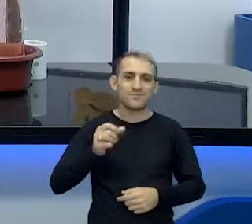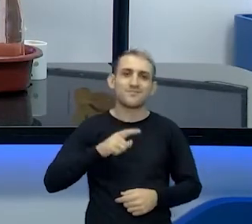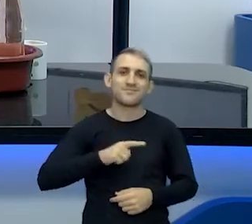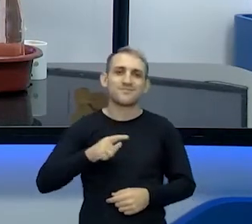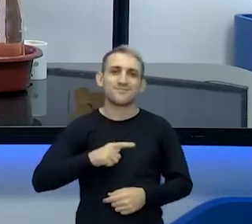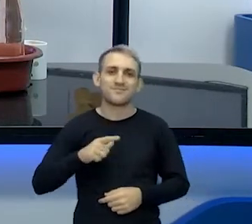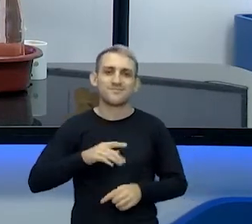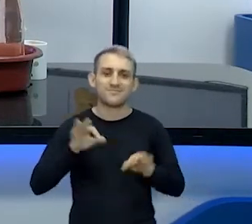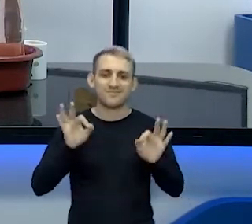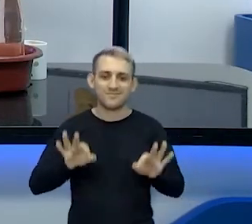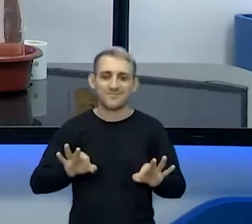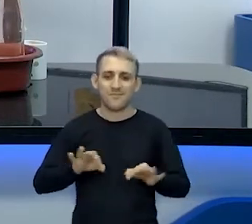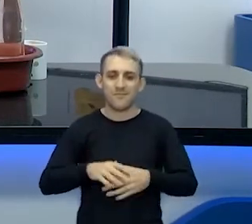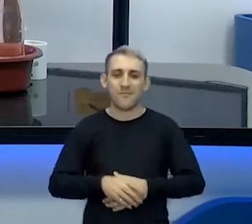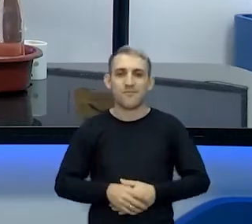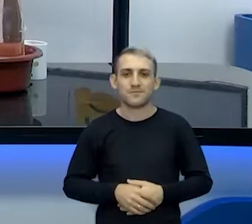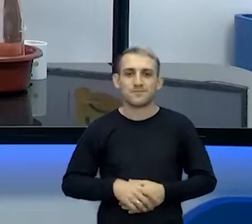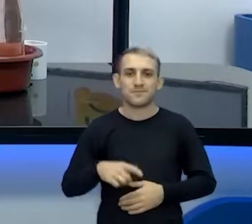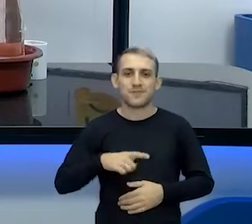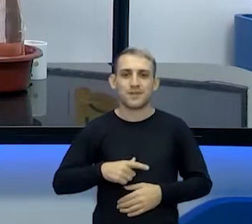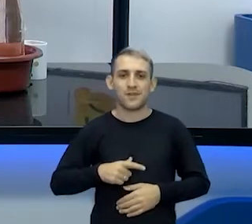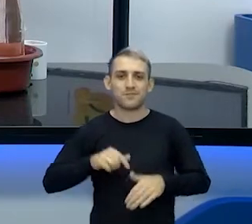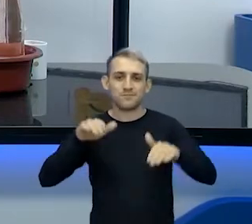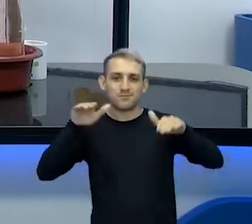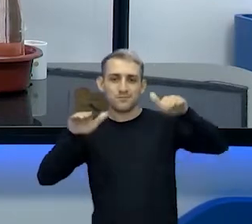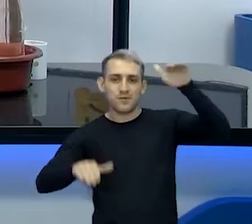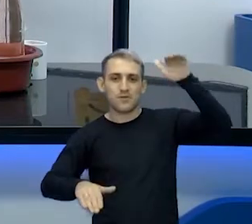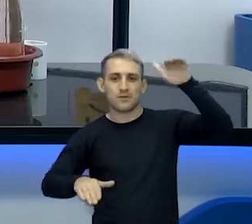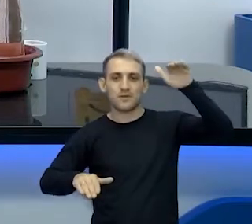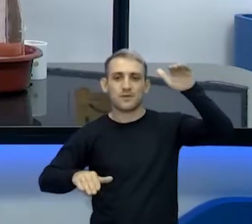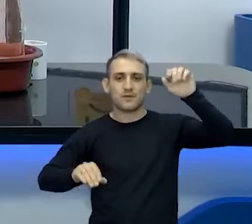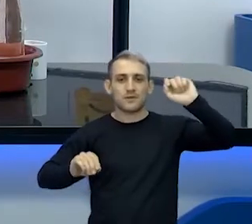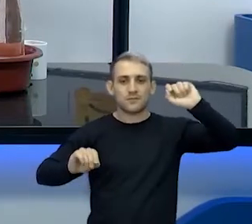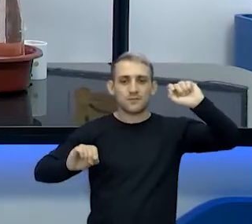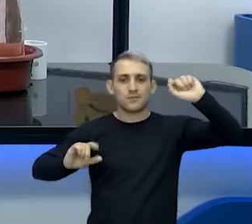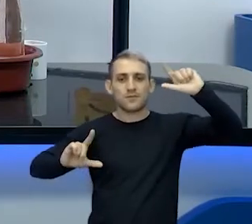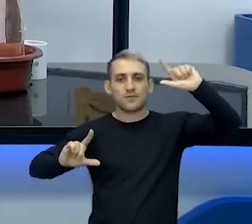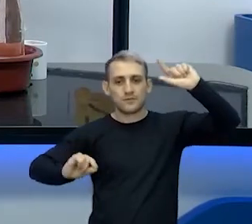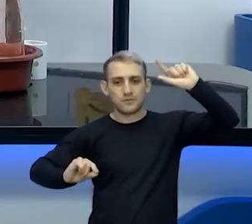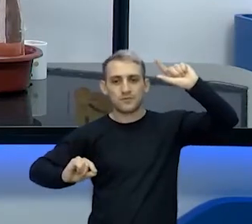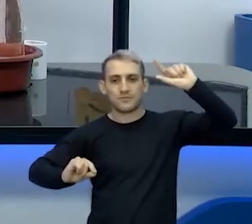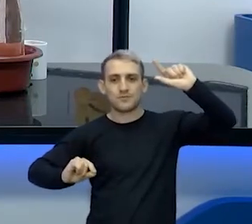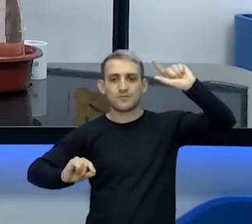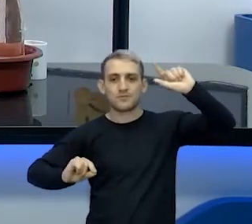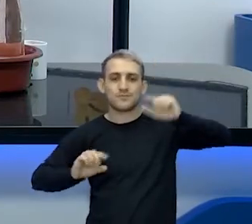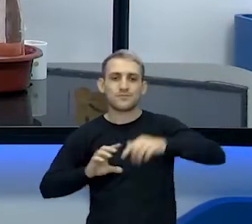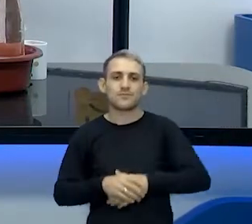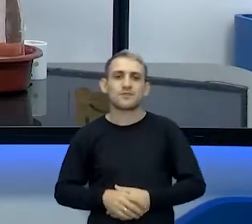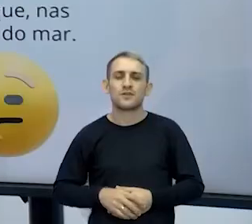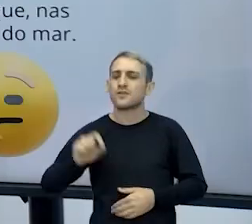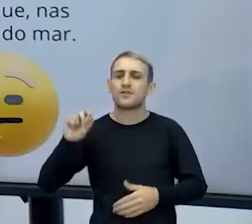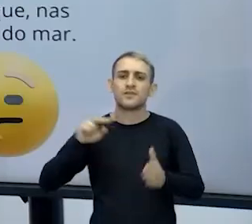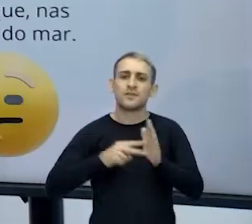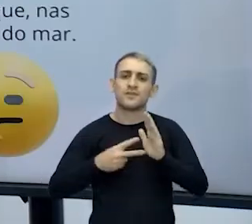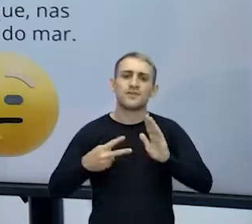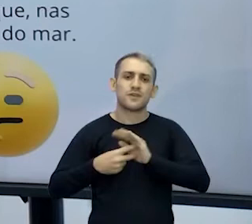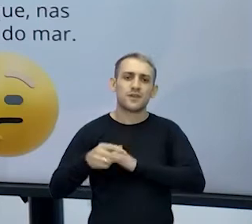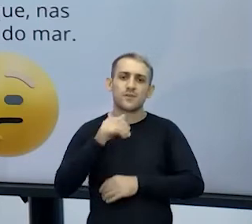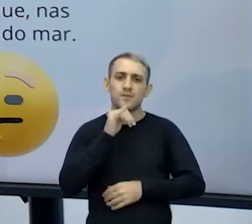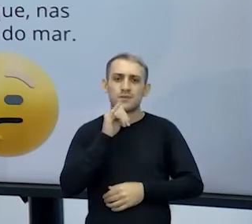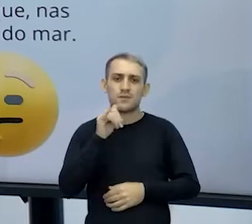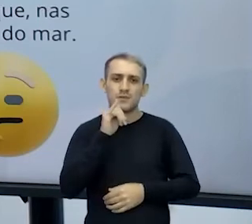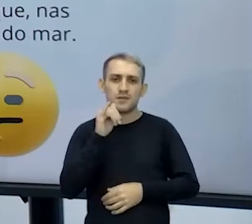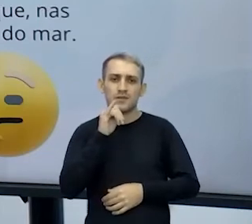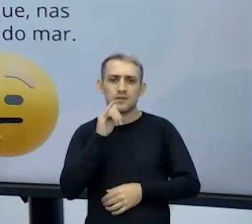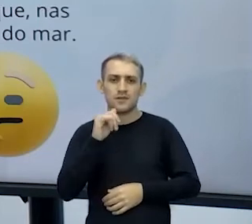aqui, você chega... Um está aumentando e a outra está diminuindo. Entendeu? O que quer dizer isso? Ah,